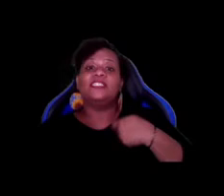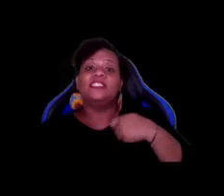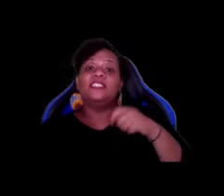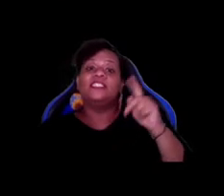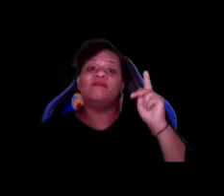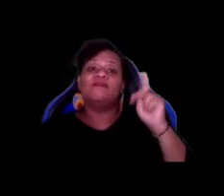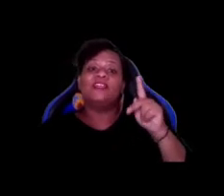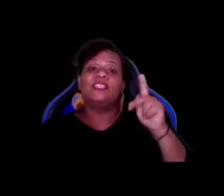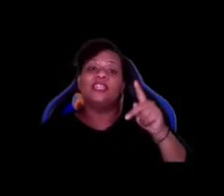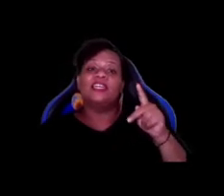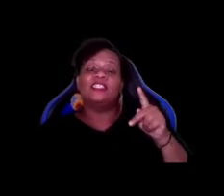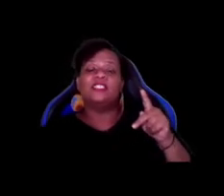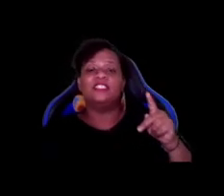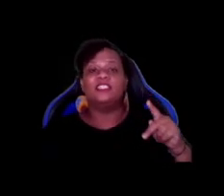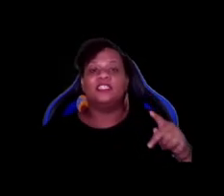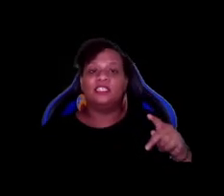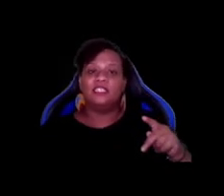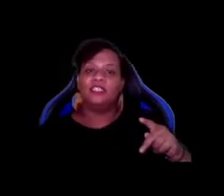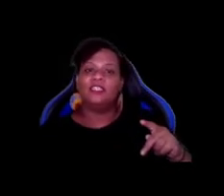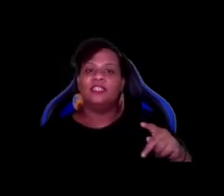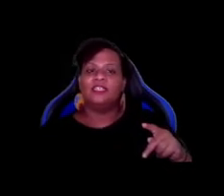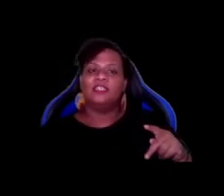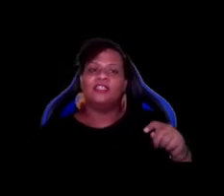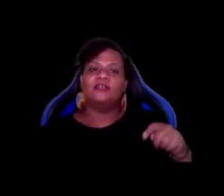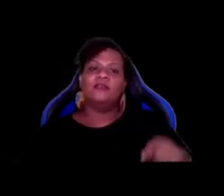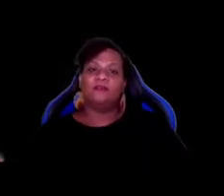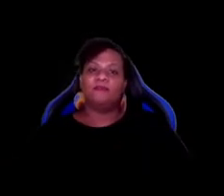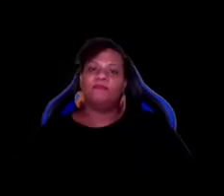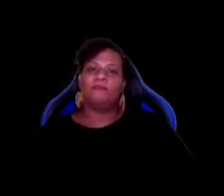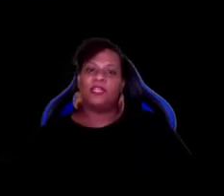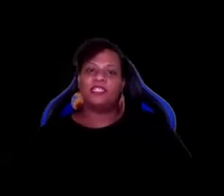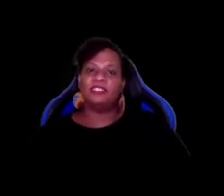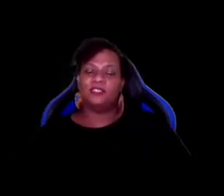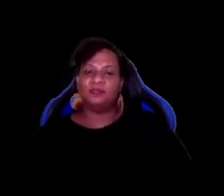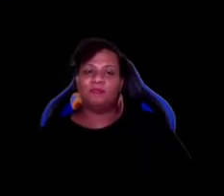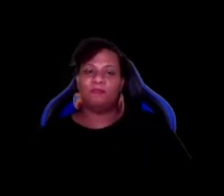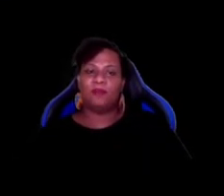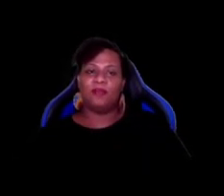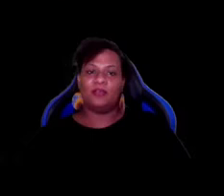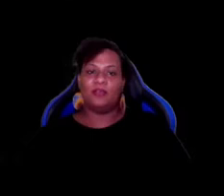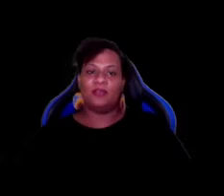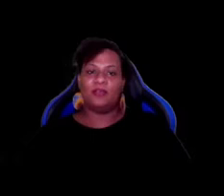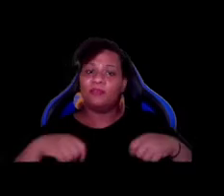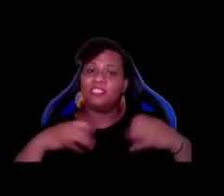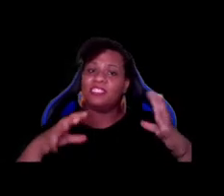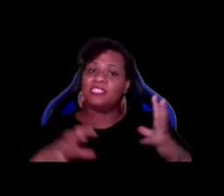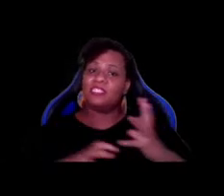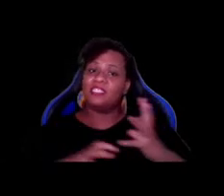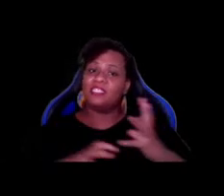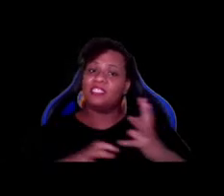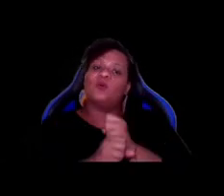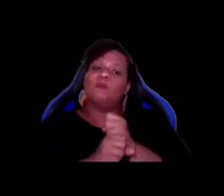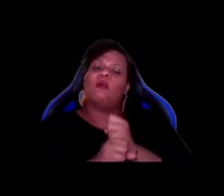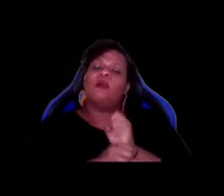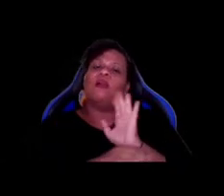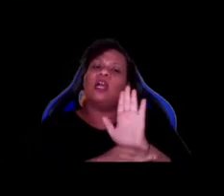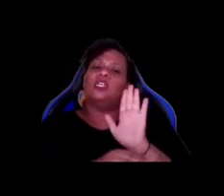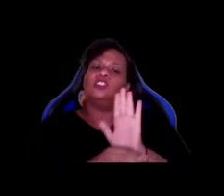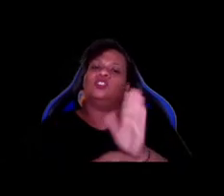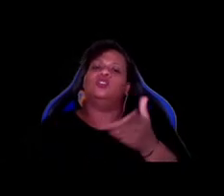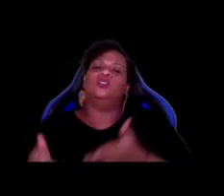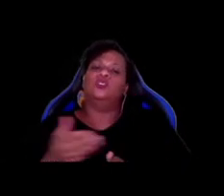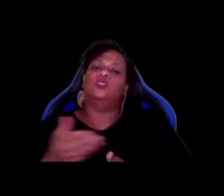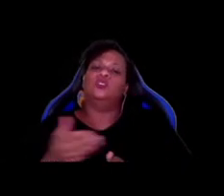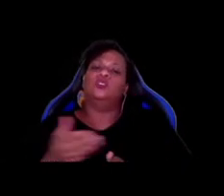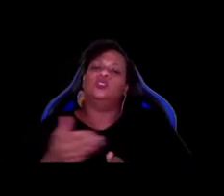muitíssimo de somar, né, de contribuir, ajudar, ser